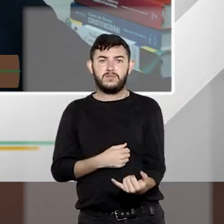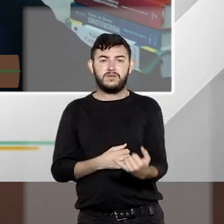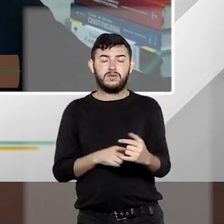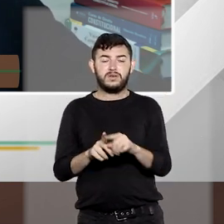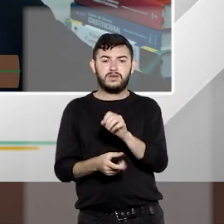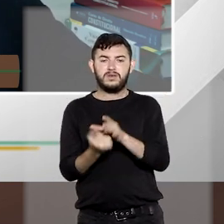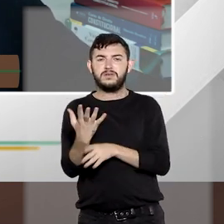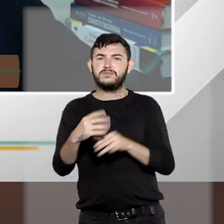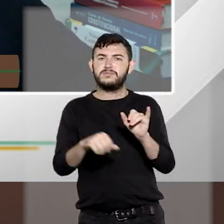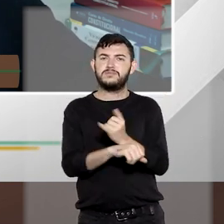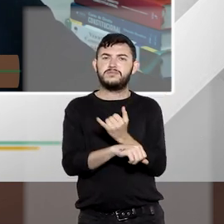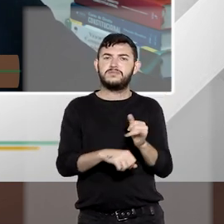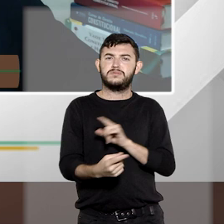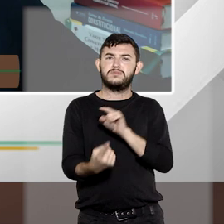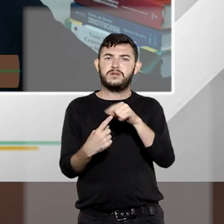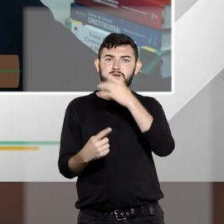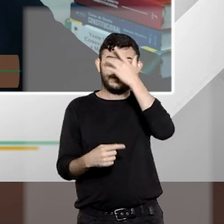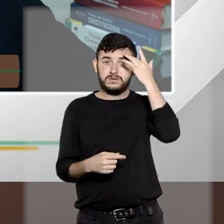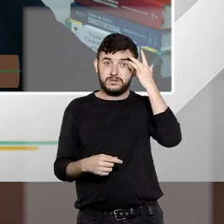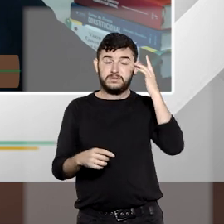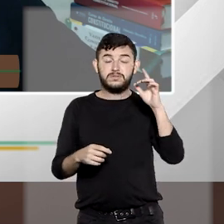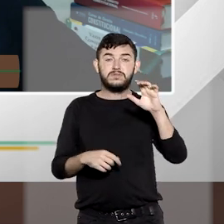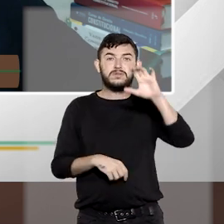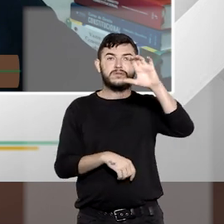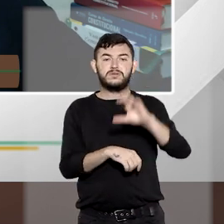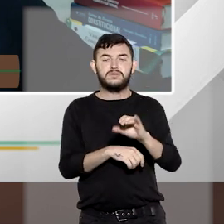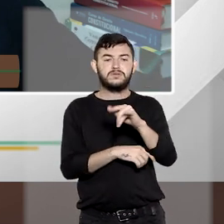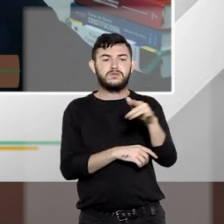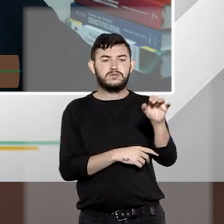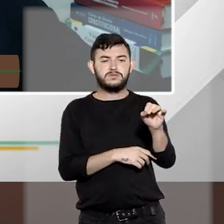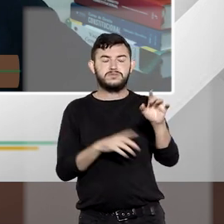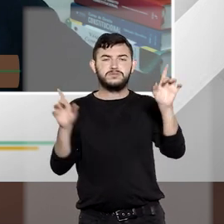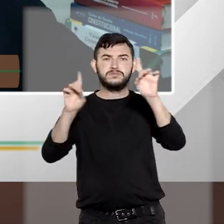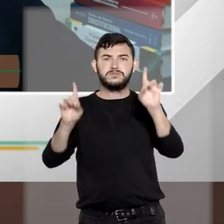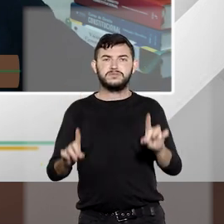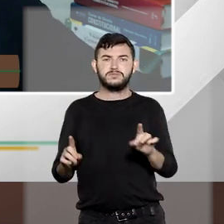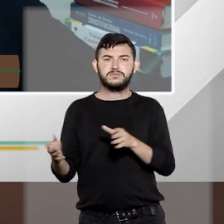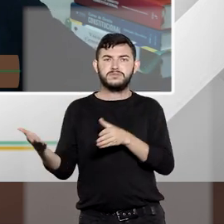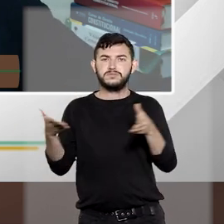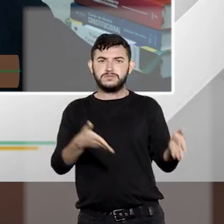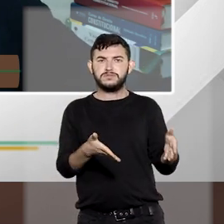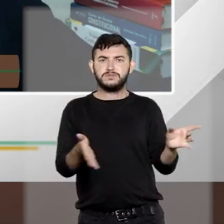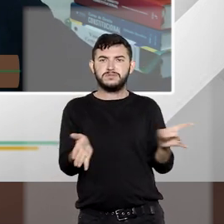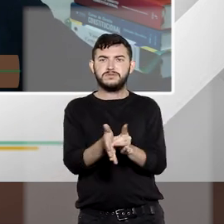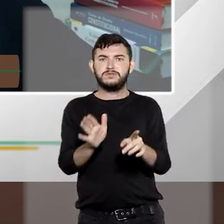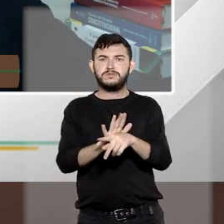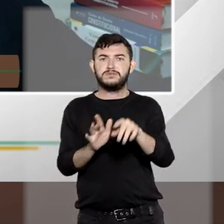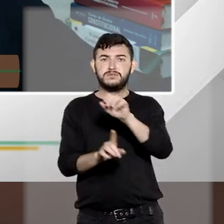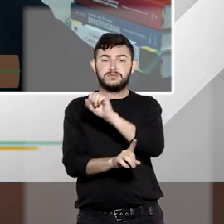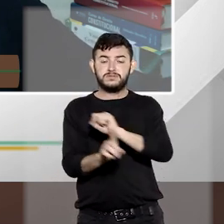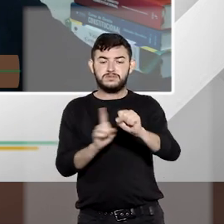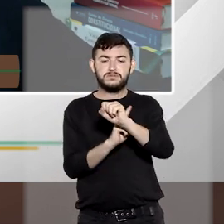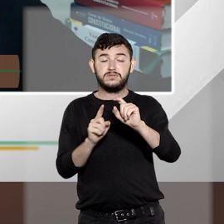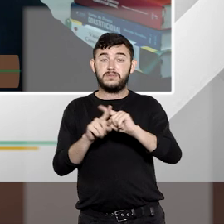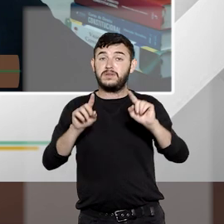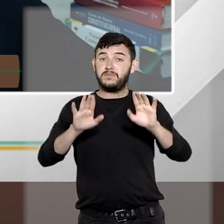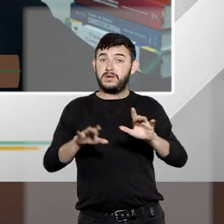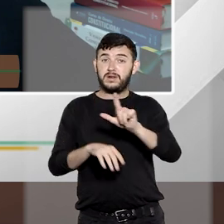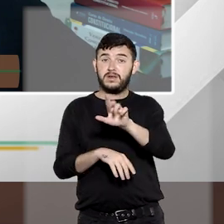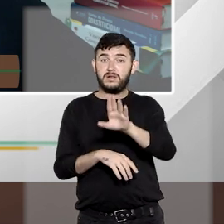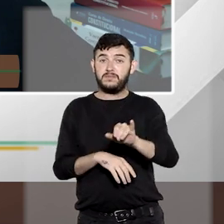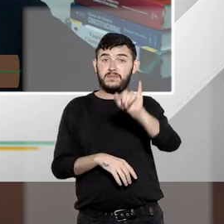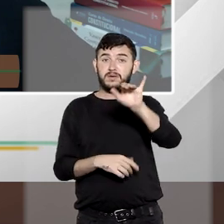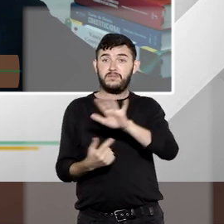cria mecanismos, né, para que o cidadão com deficiência ele participe de forma ativa da sociedade. A LBI ela traz, né,